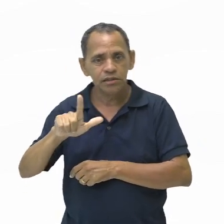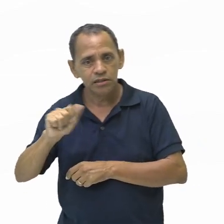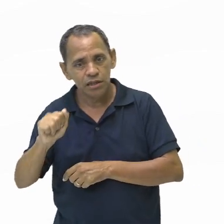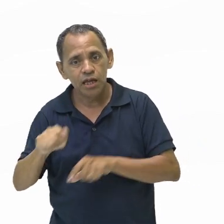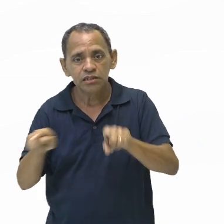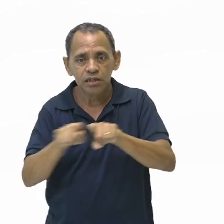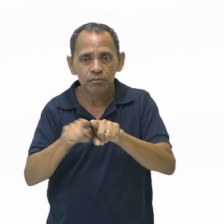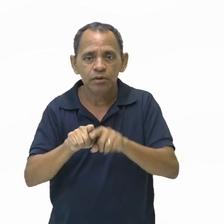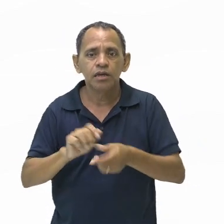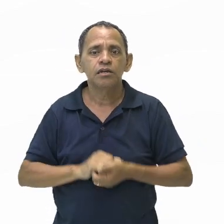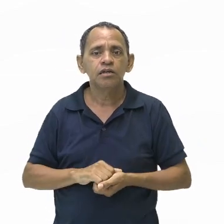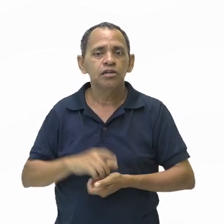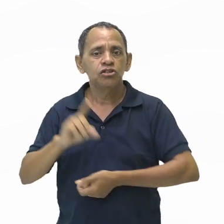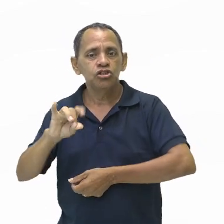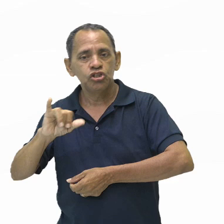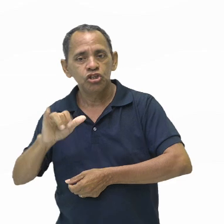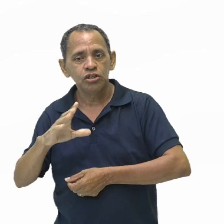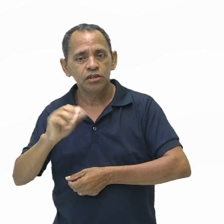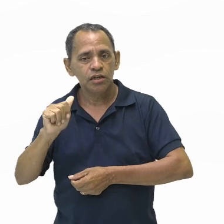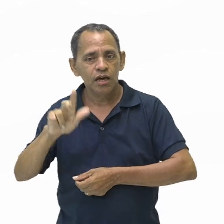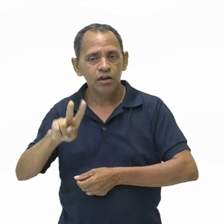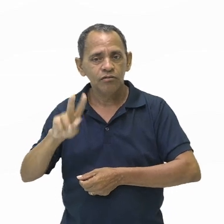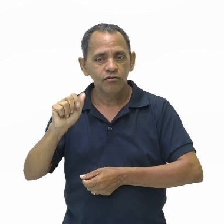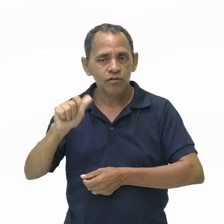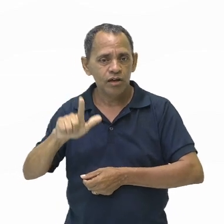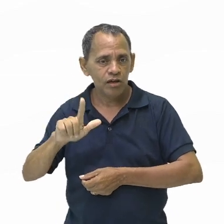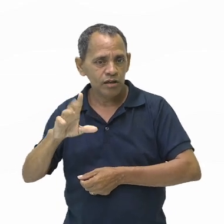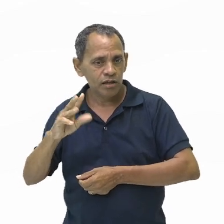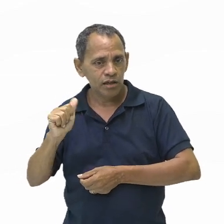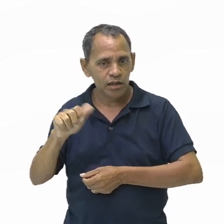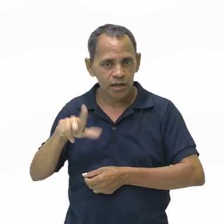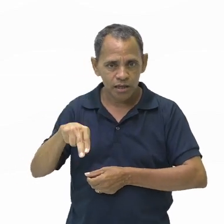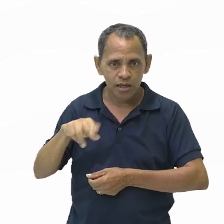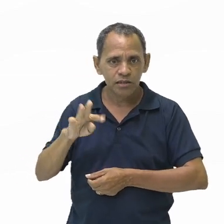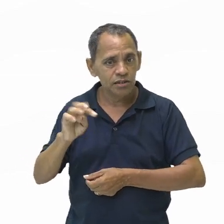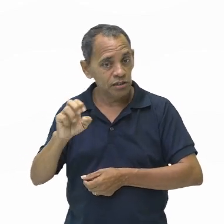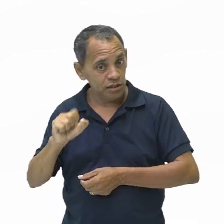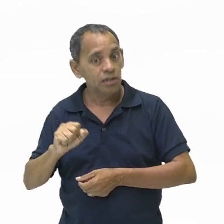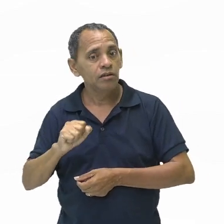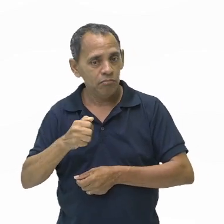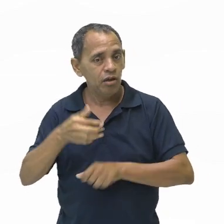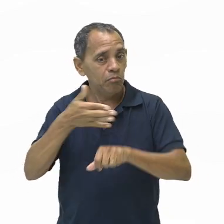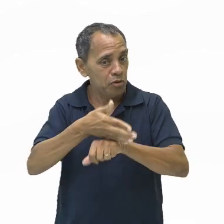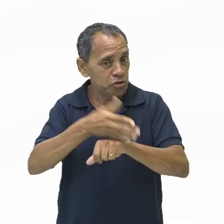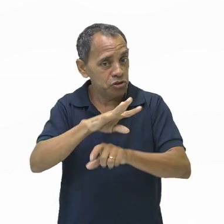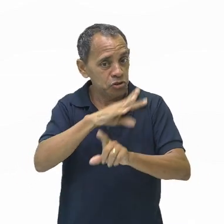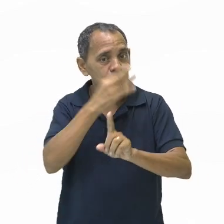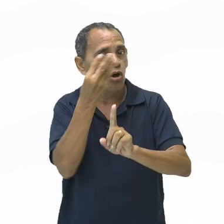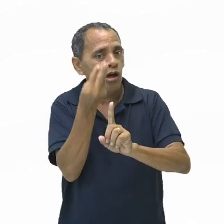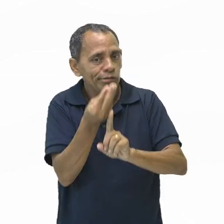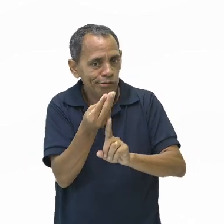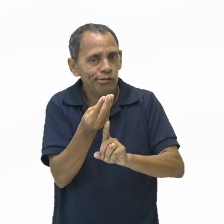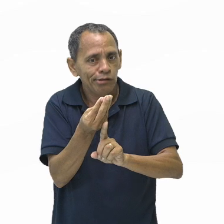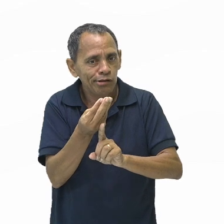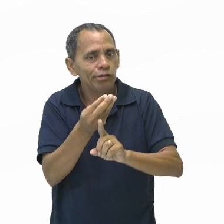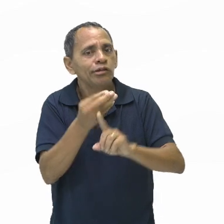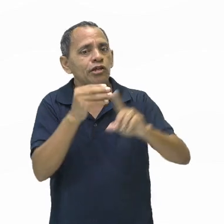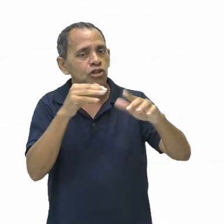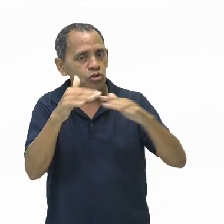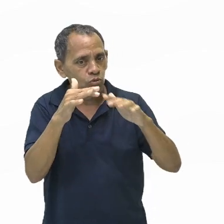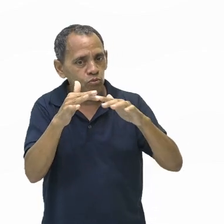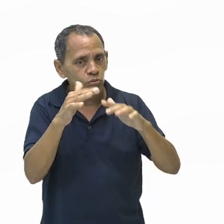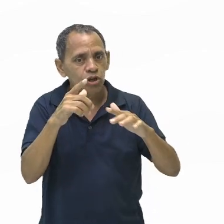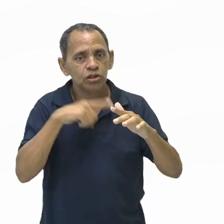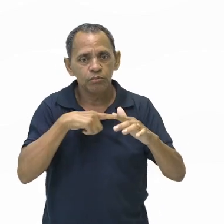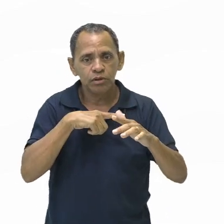alguns personagens, né, alguns artistas que participaram ativamente desse movimento, que deram ali a cara a tapa,